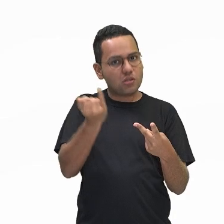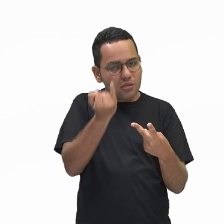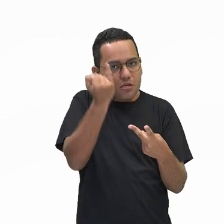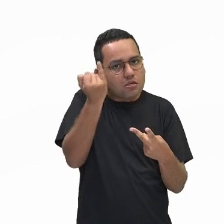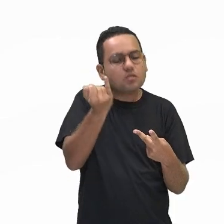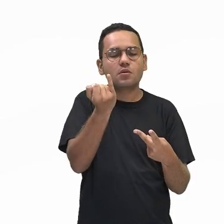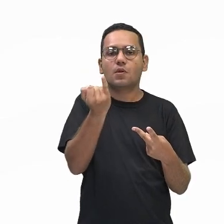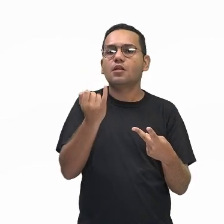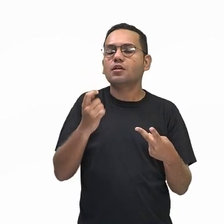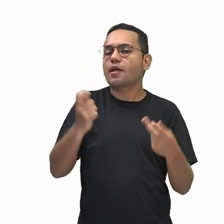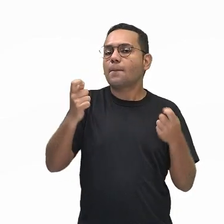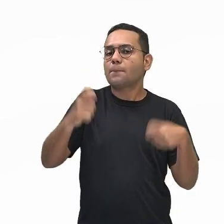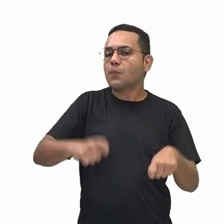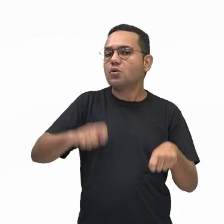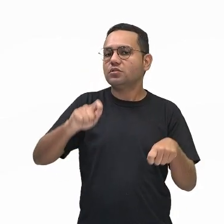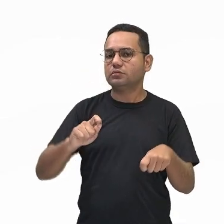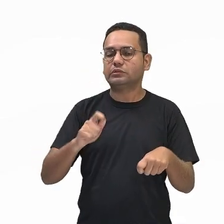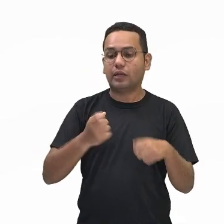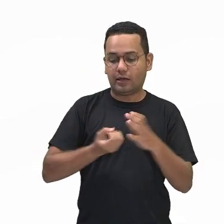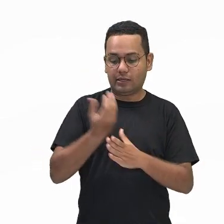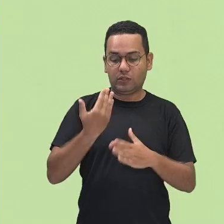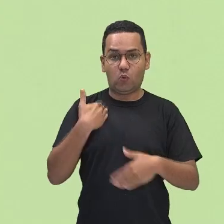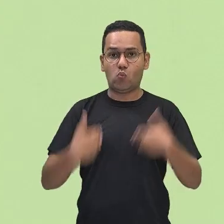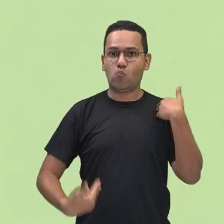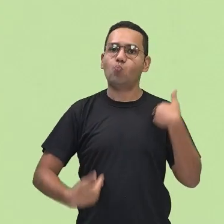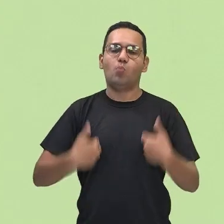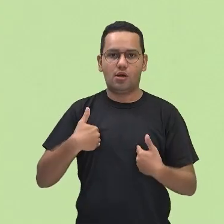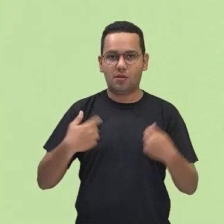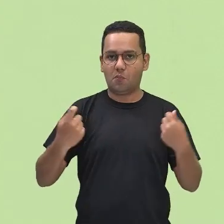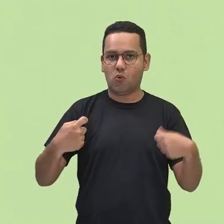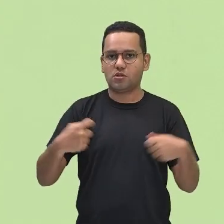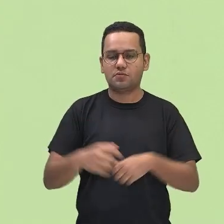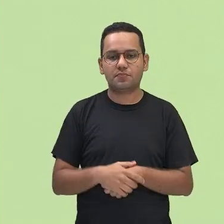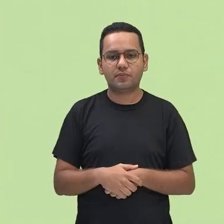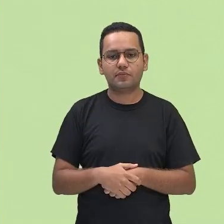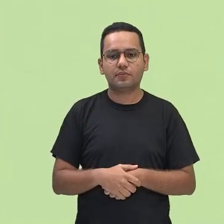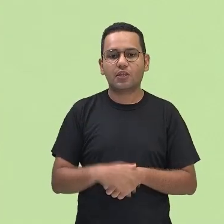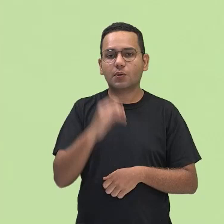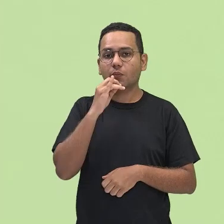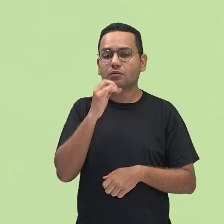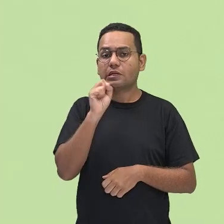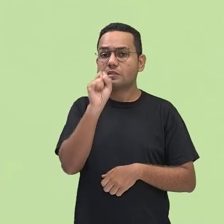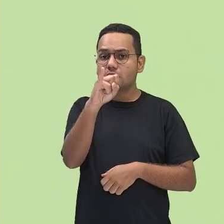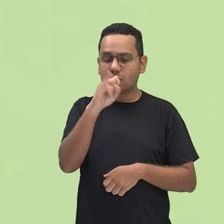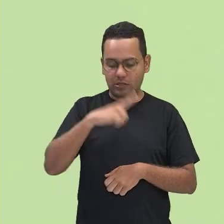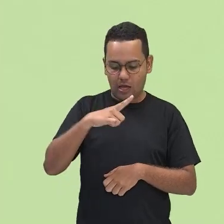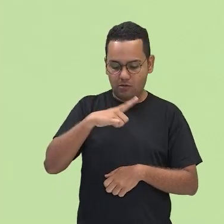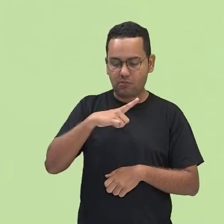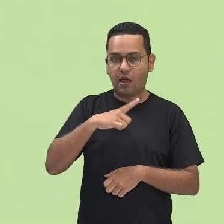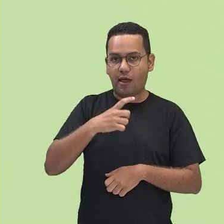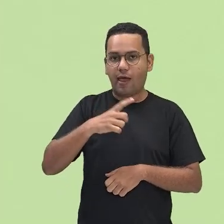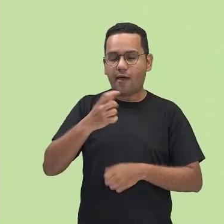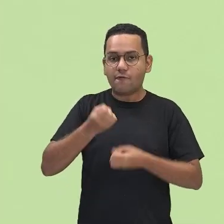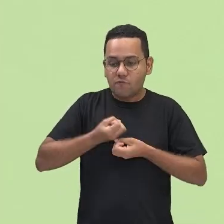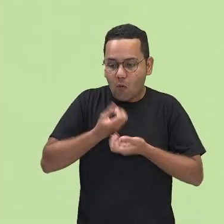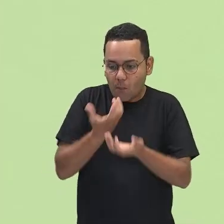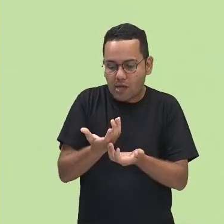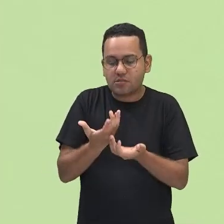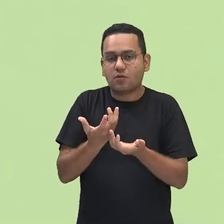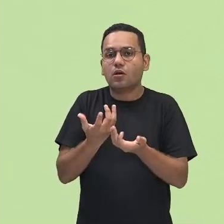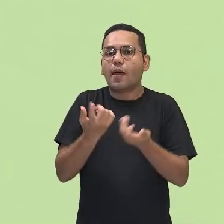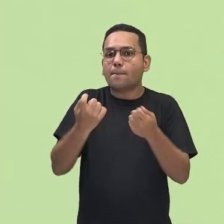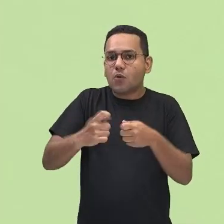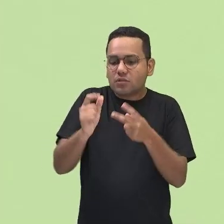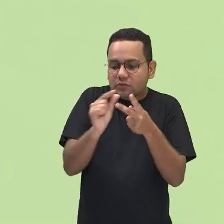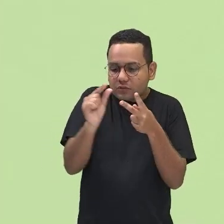em características. Ou seja, você só vai manifestar uma característica se você receber um gene para ela, né? Então, a